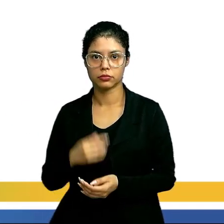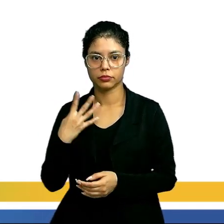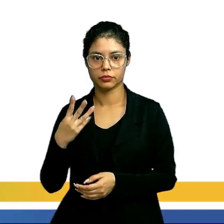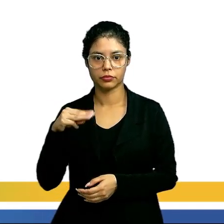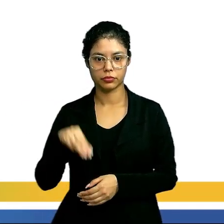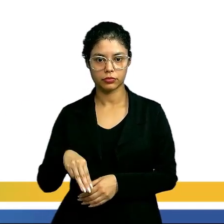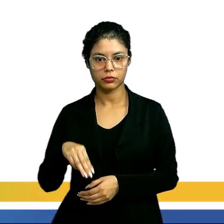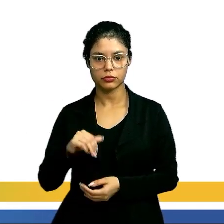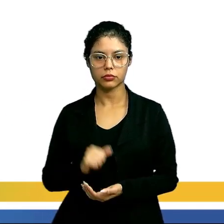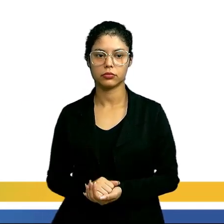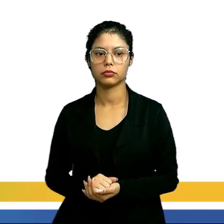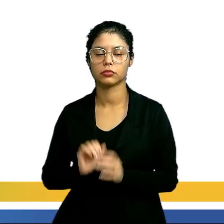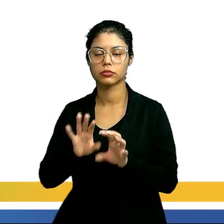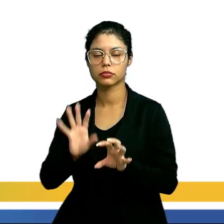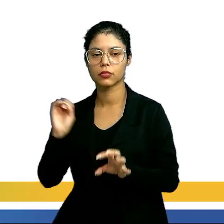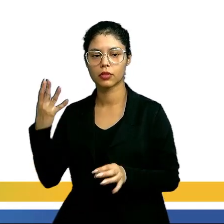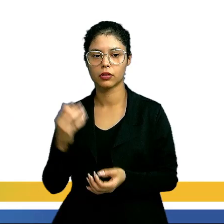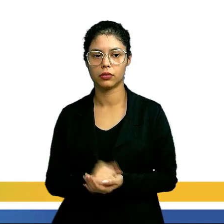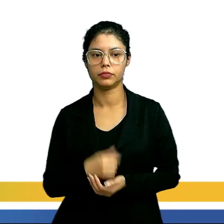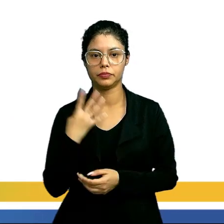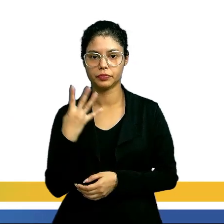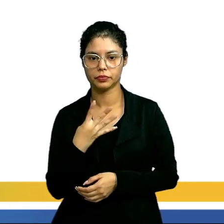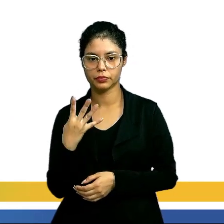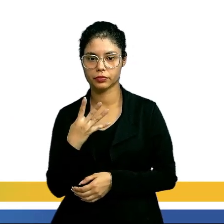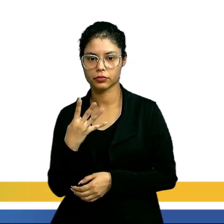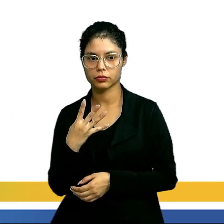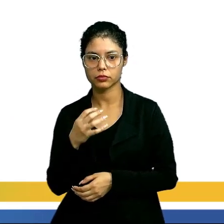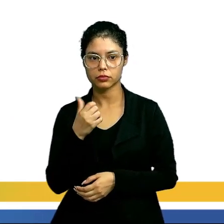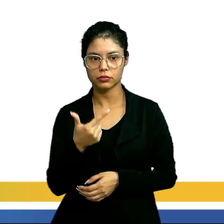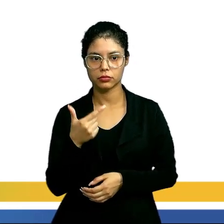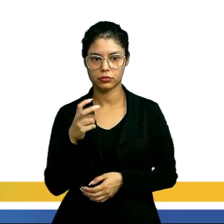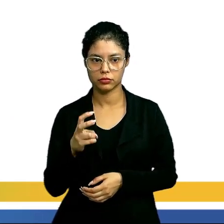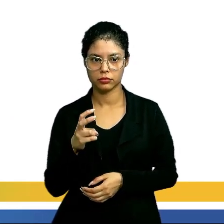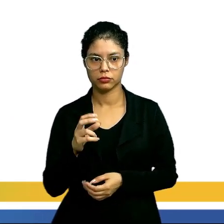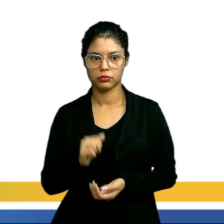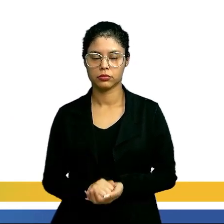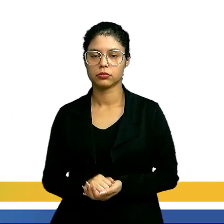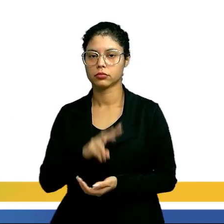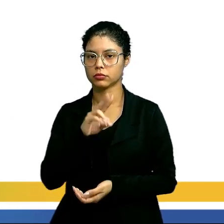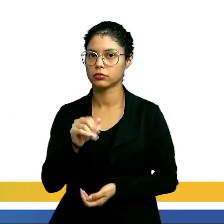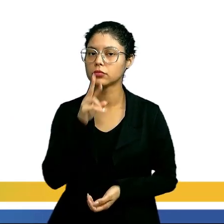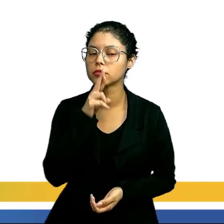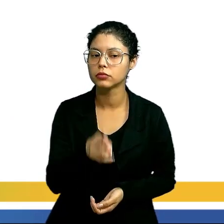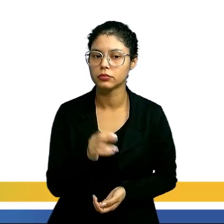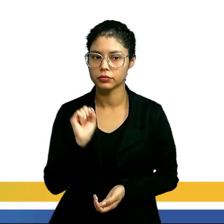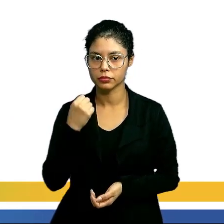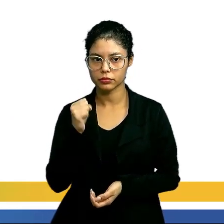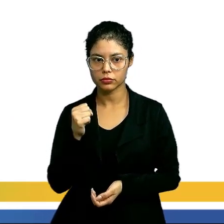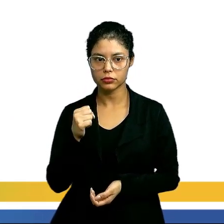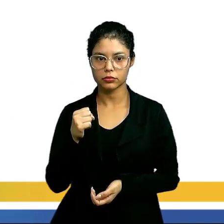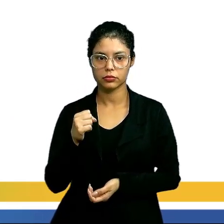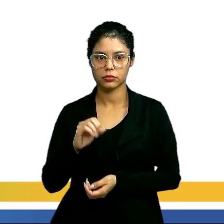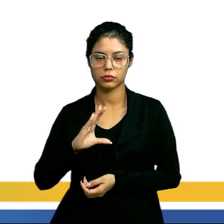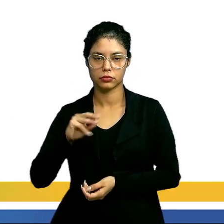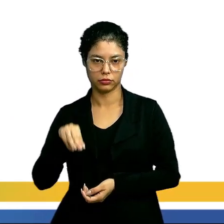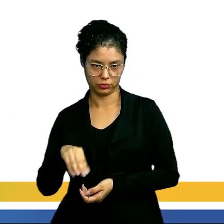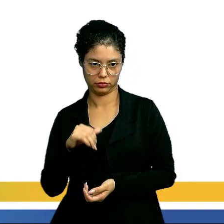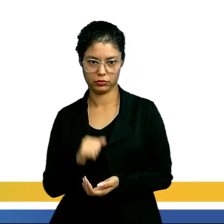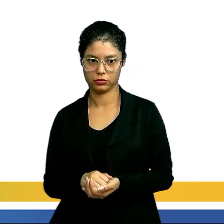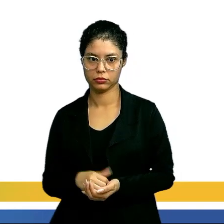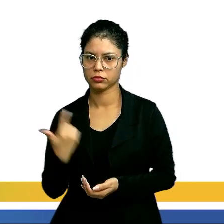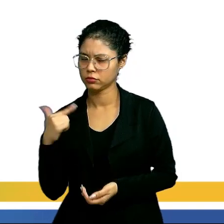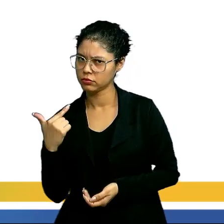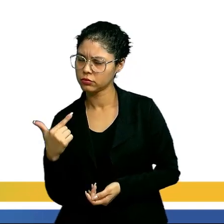822,4 metros. Dessa forma, 4 lances de escada de 20 centímetros cada um vai nos resultar em apenas 80 centímetros, o que